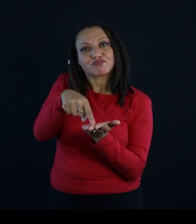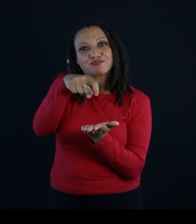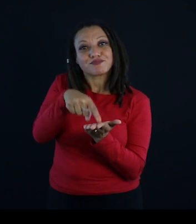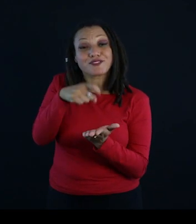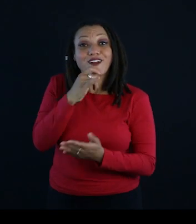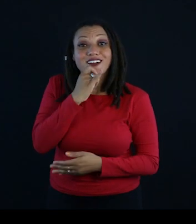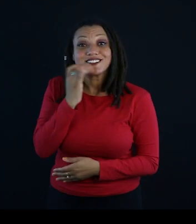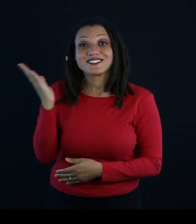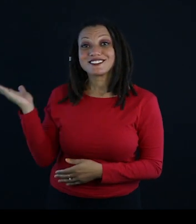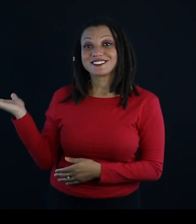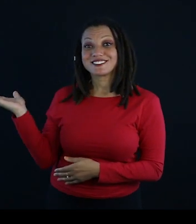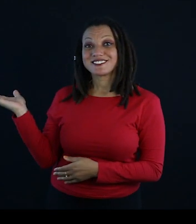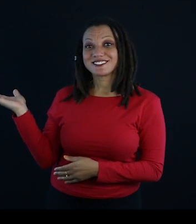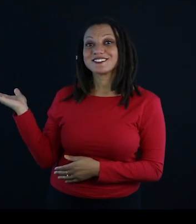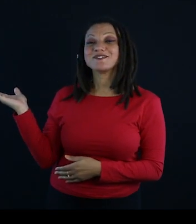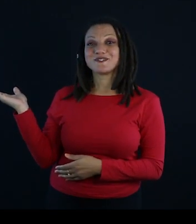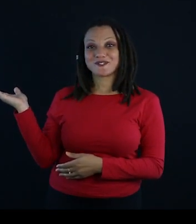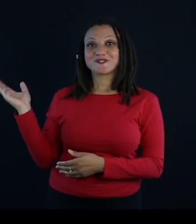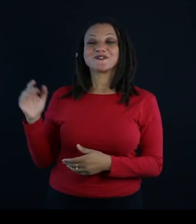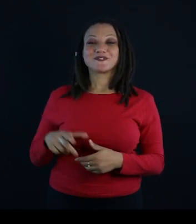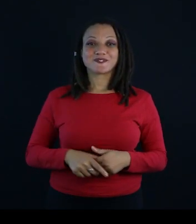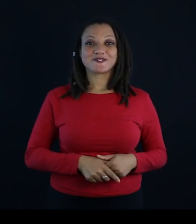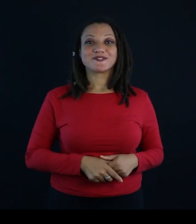Com o próprio pincel você vai fazendo assim, ó.